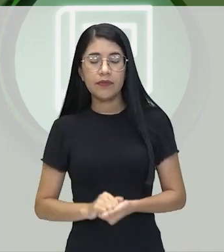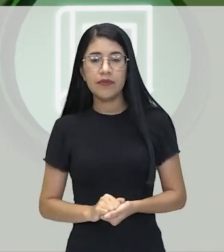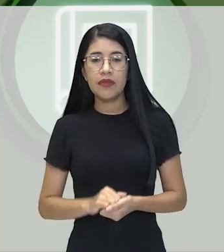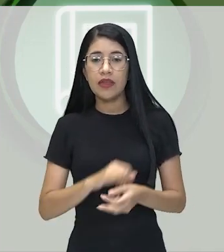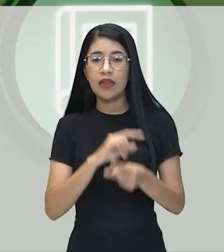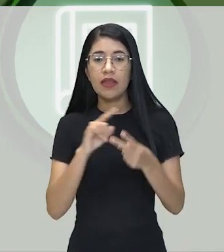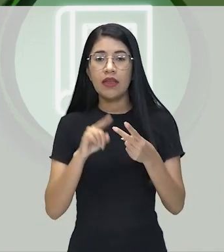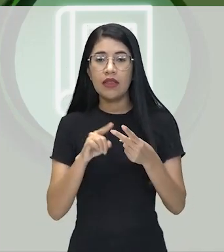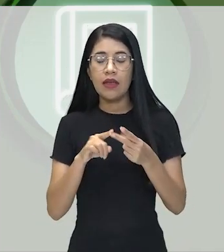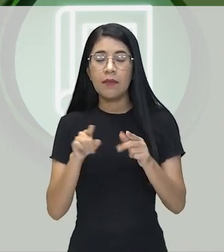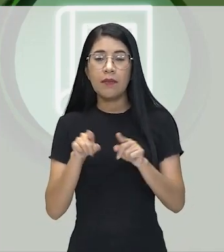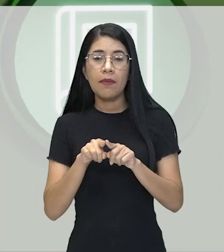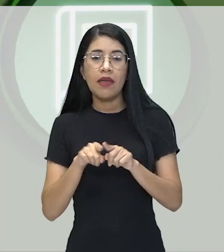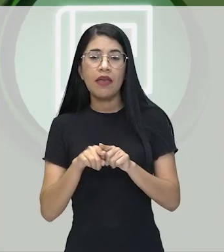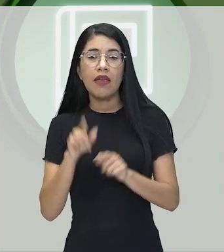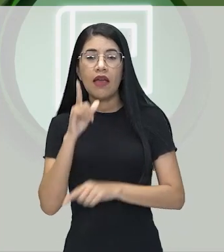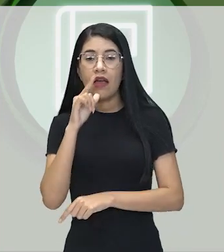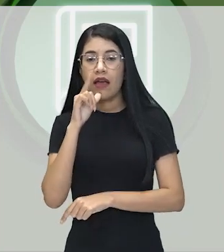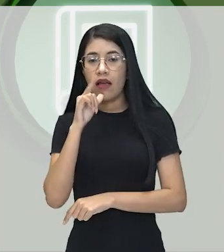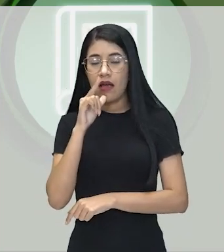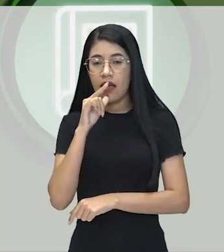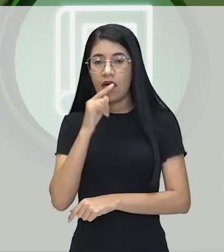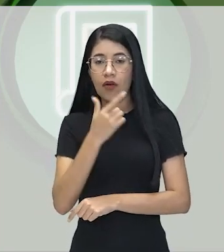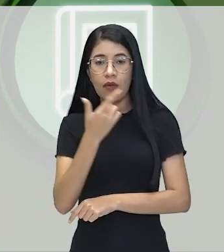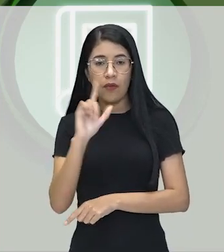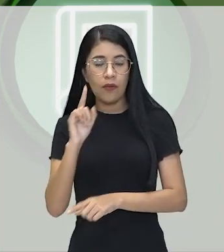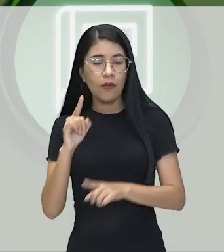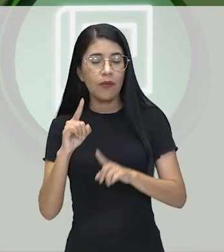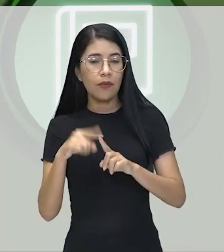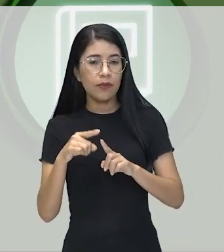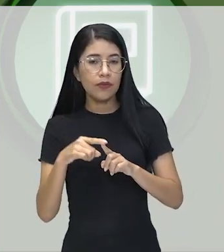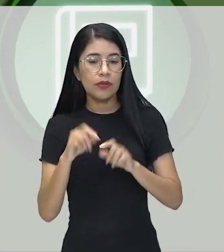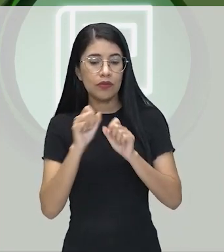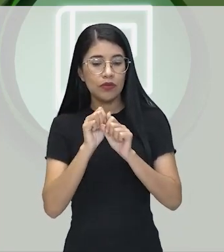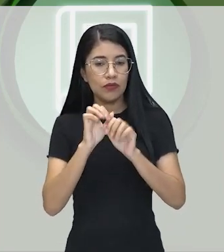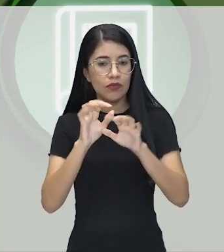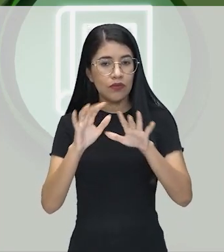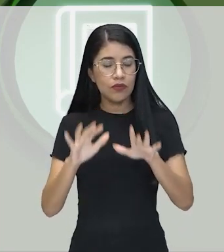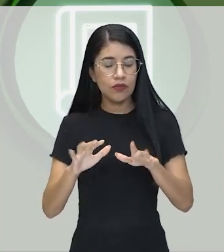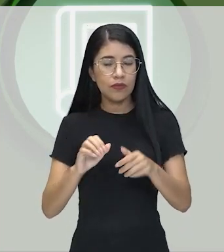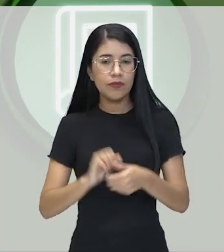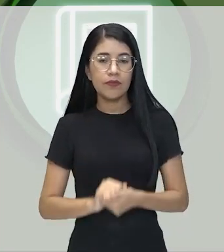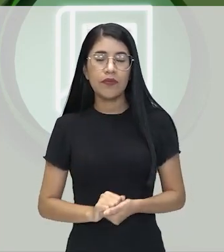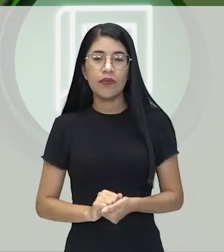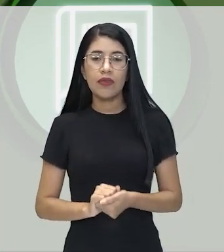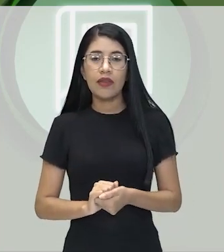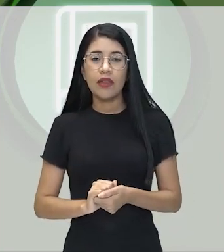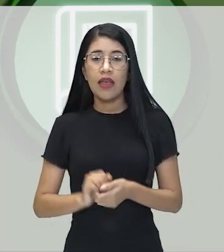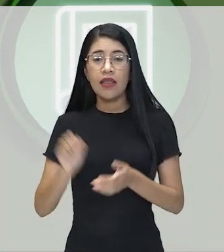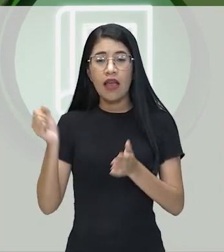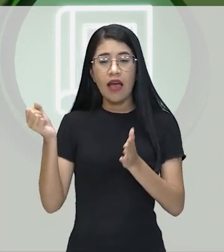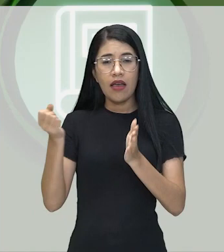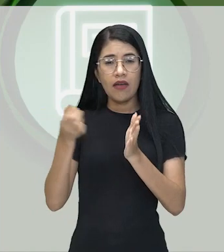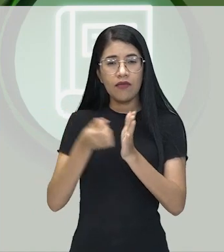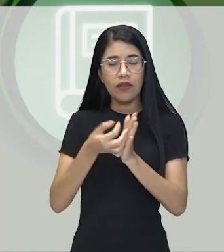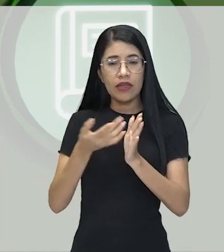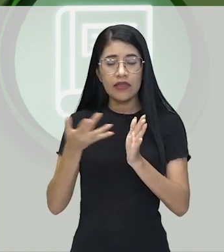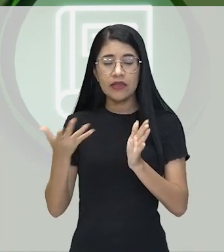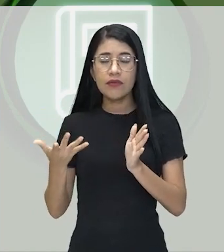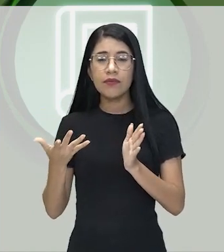Nós temos a água, que é um outro meio de propagação. Na reflexão, a luz ela